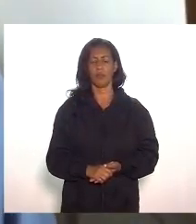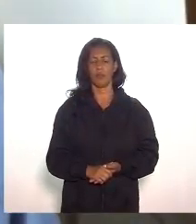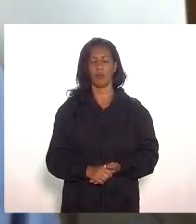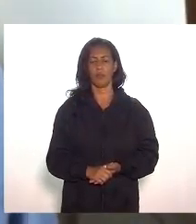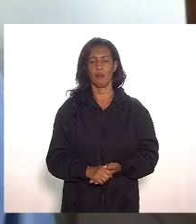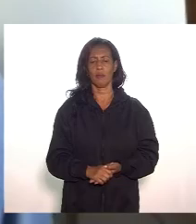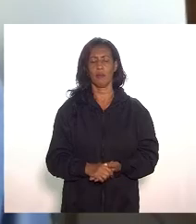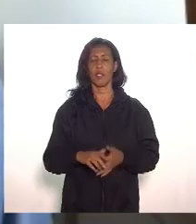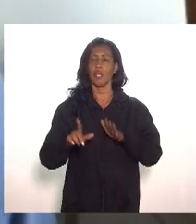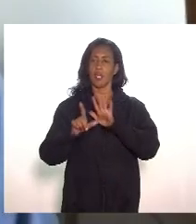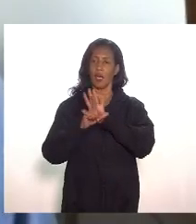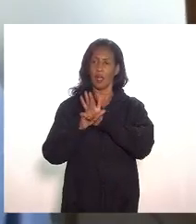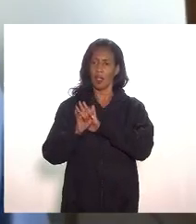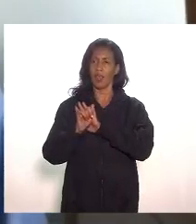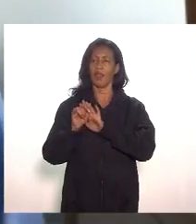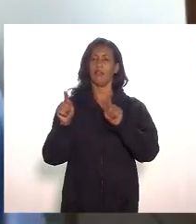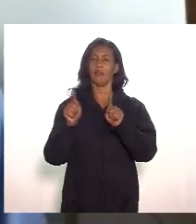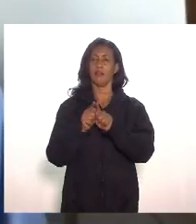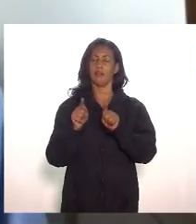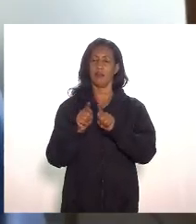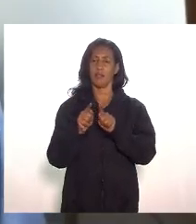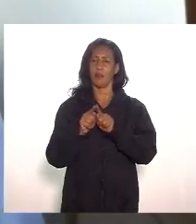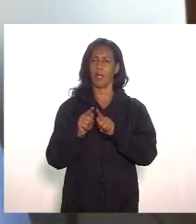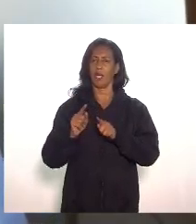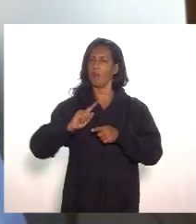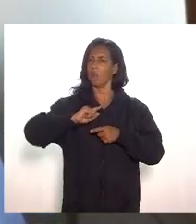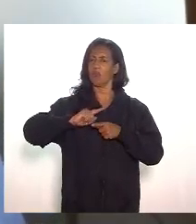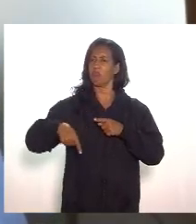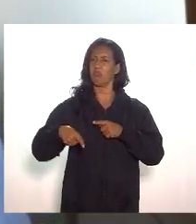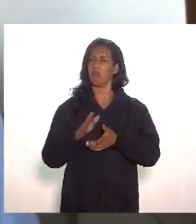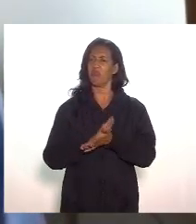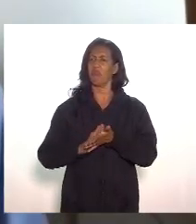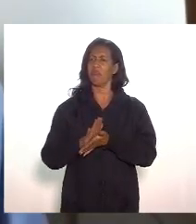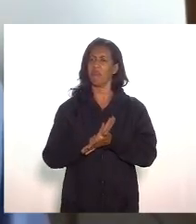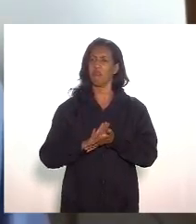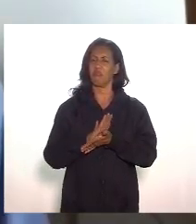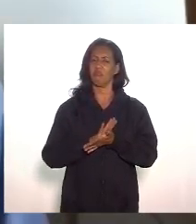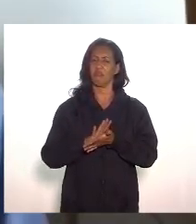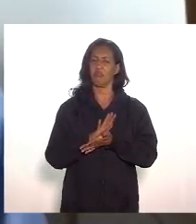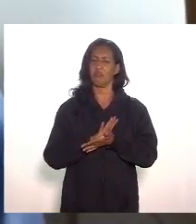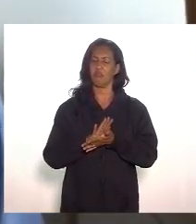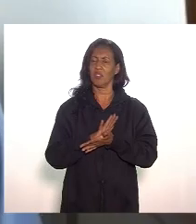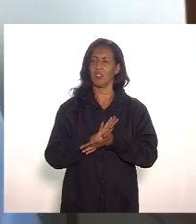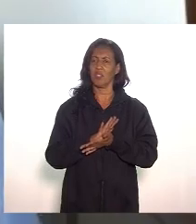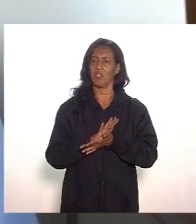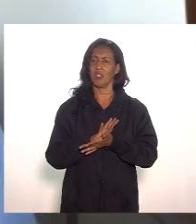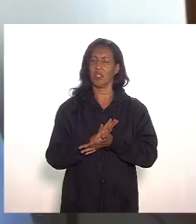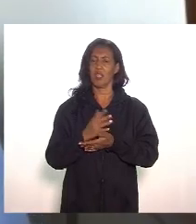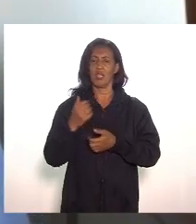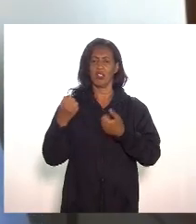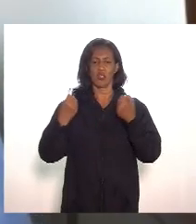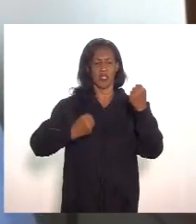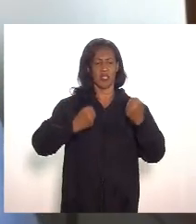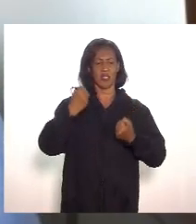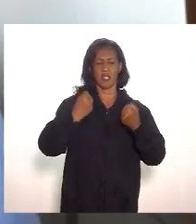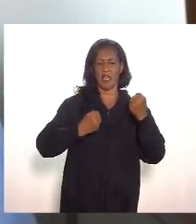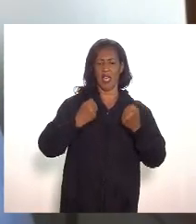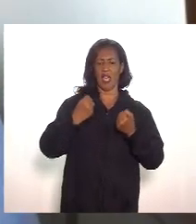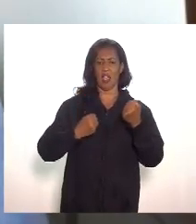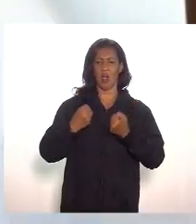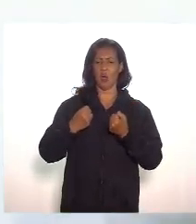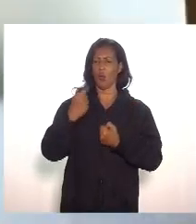a legislação em vigor não proíbe blitz de segurança pública em qualquer veículo. Não cabe tratar